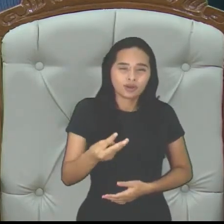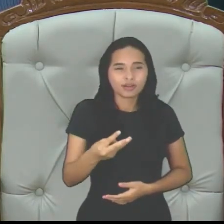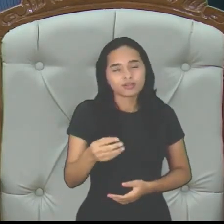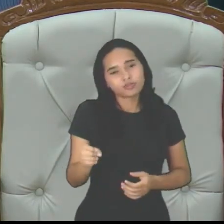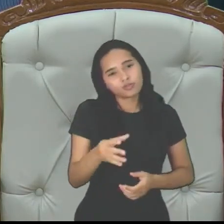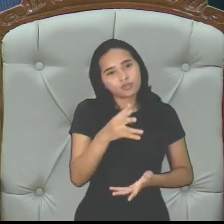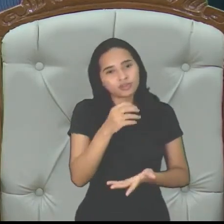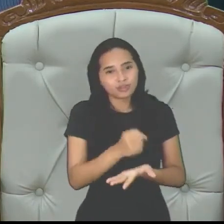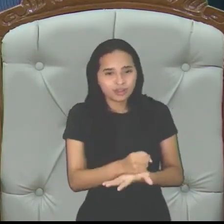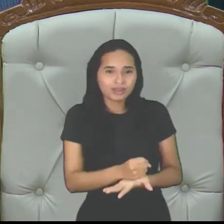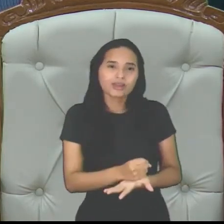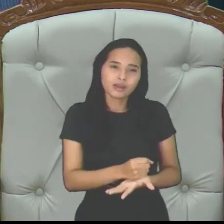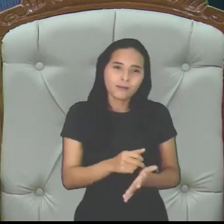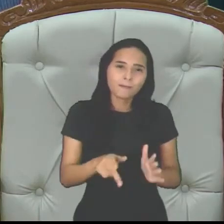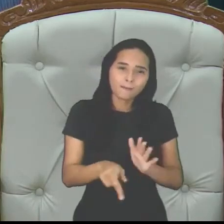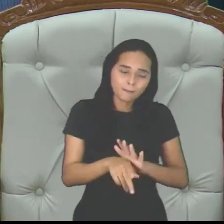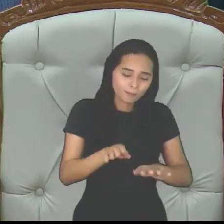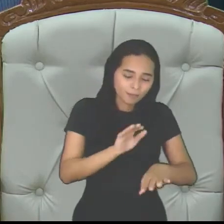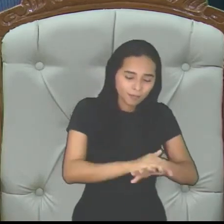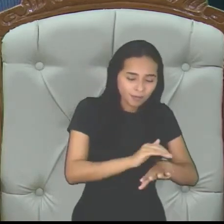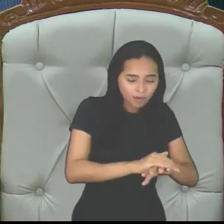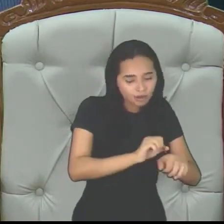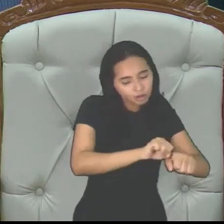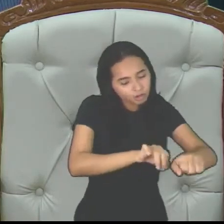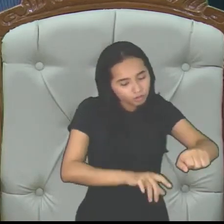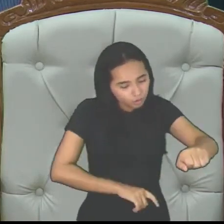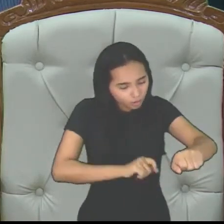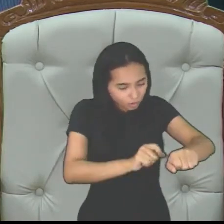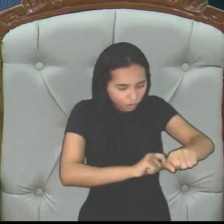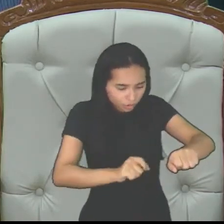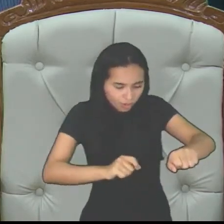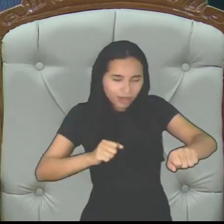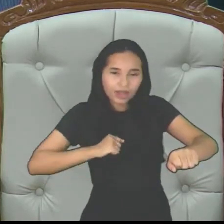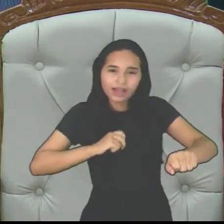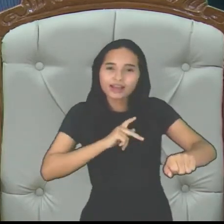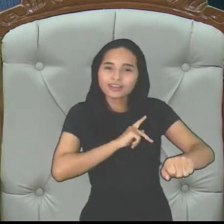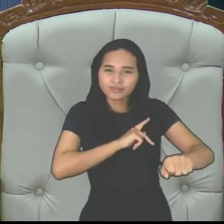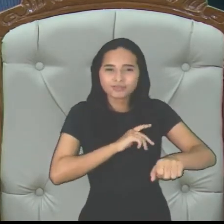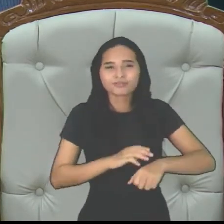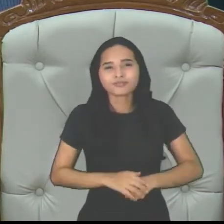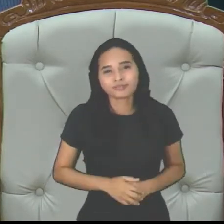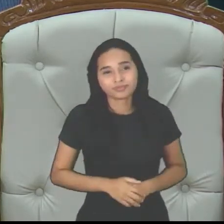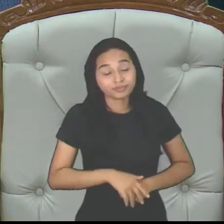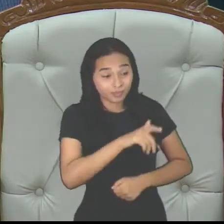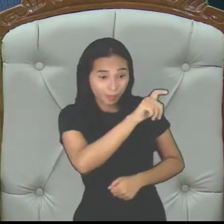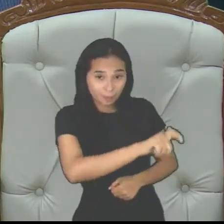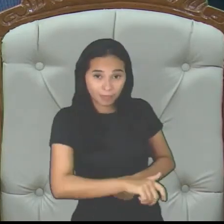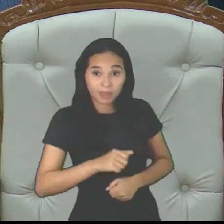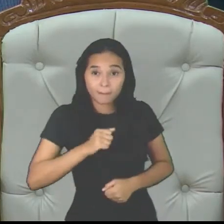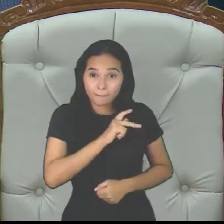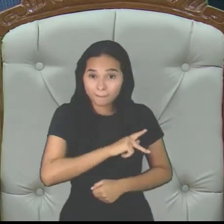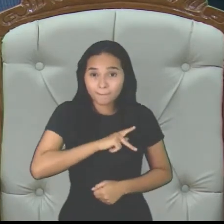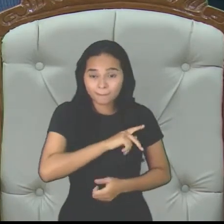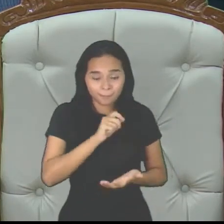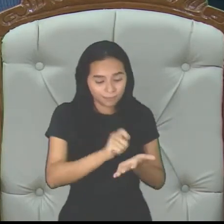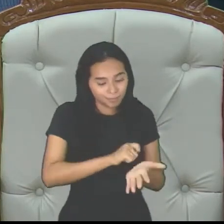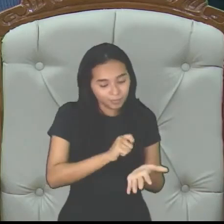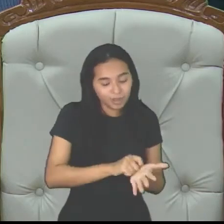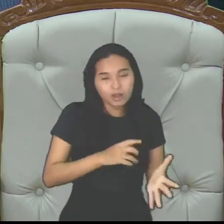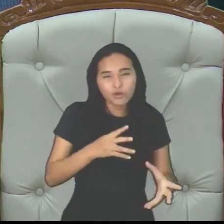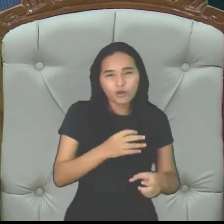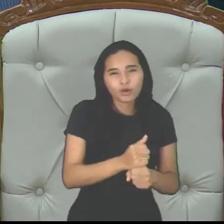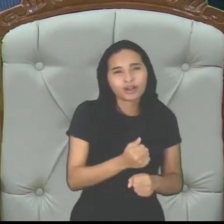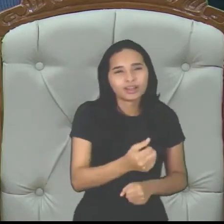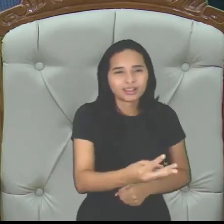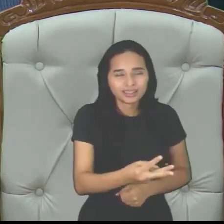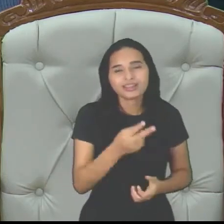aos escritos do apóstolo Paulo. E Paulo escreveu dessas 13 cartas, algumas cartas, já